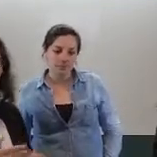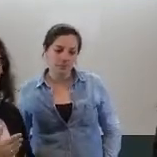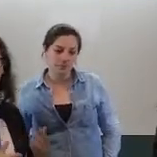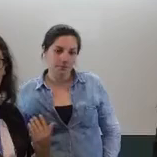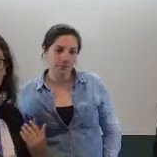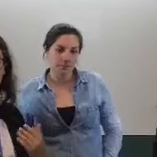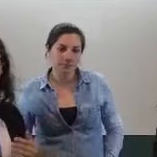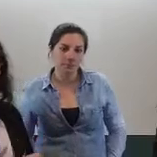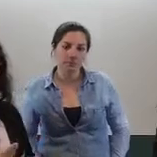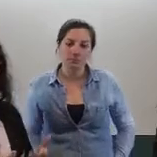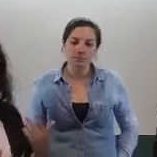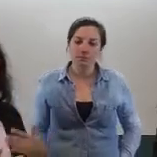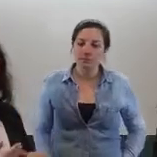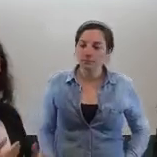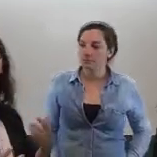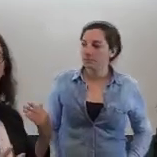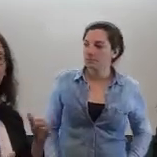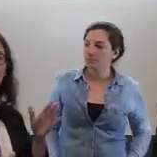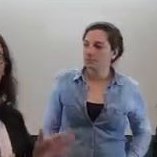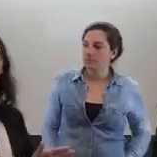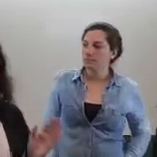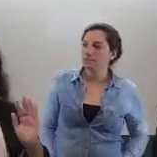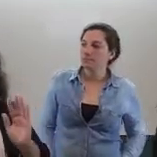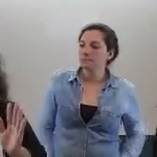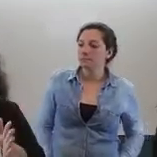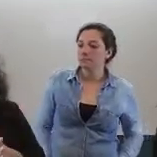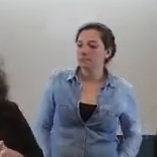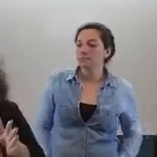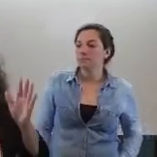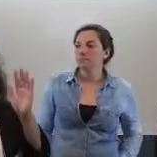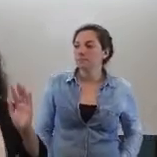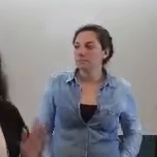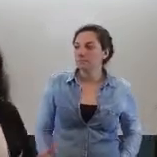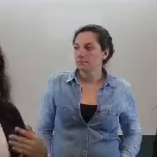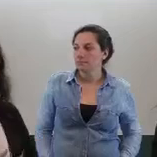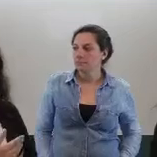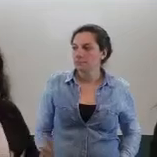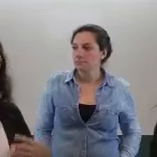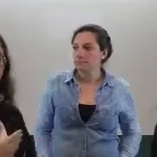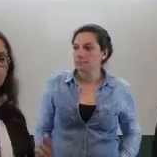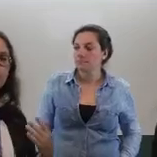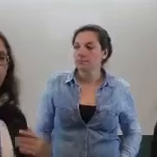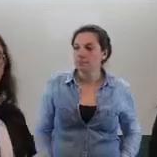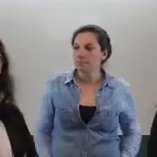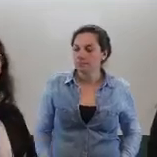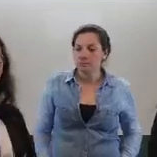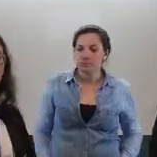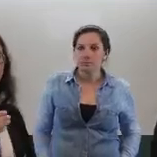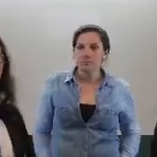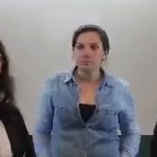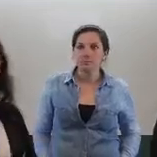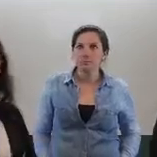quando for colocar apêndice, coloca apêndice A, apêndice B, Ao contrário de algumas pessoas que